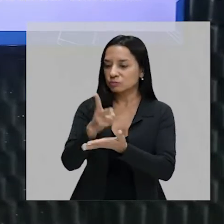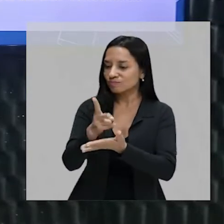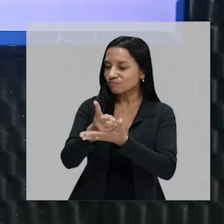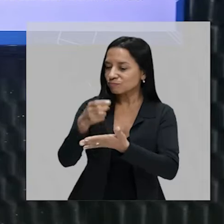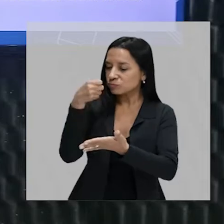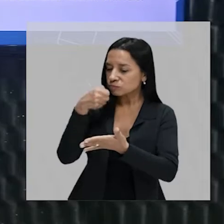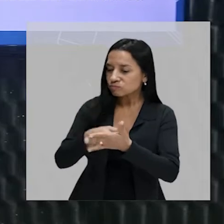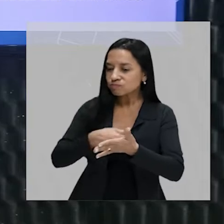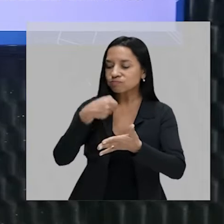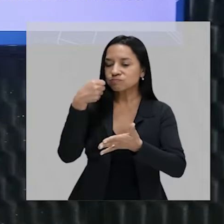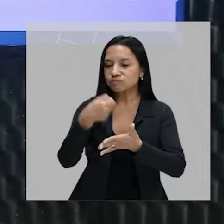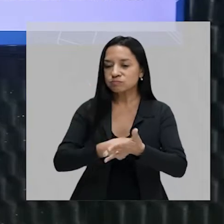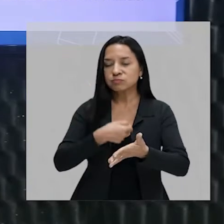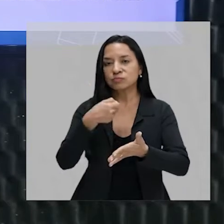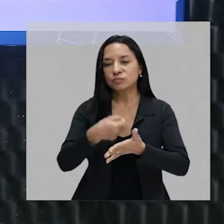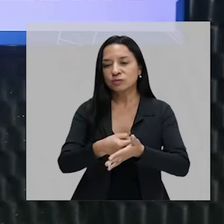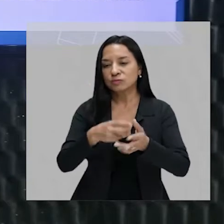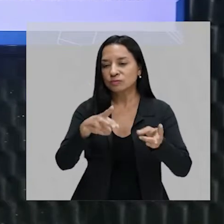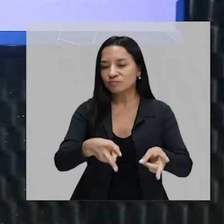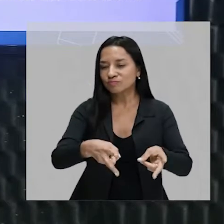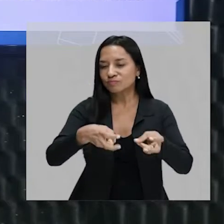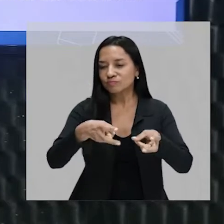sendo a primidos explorados